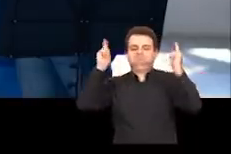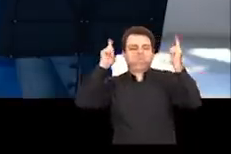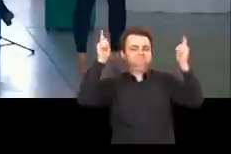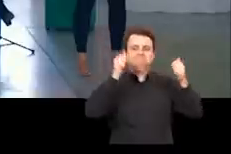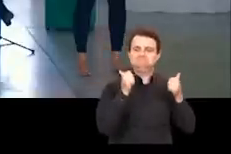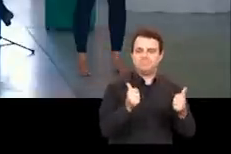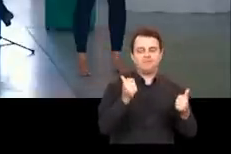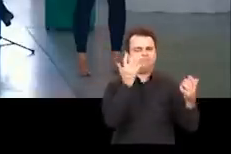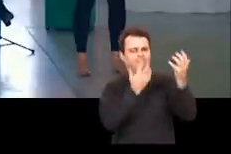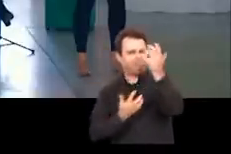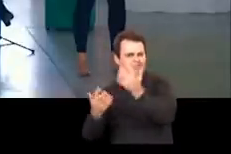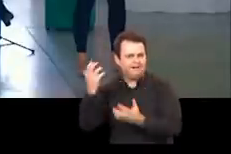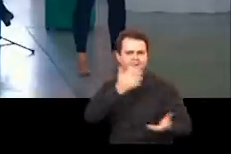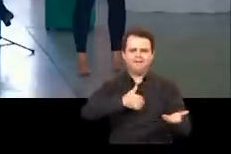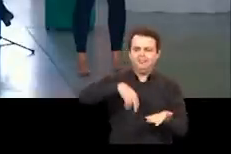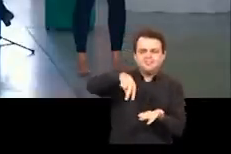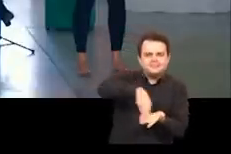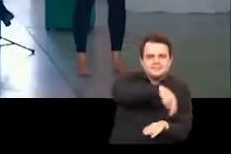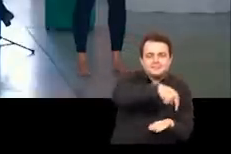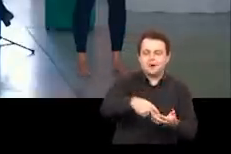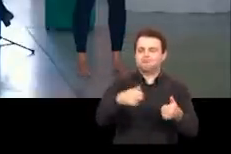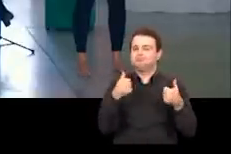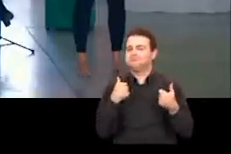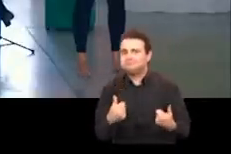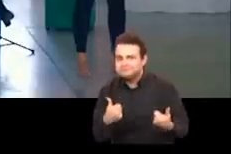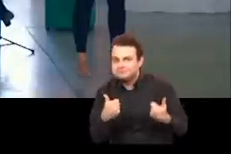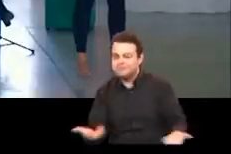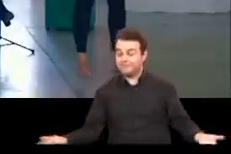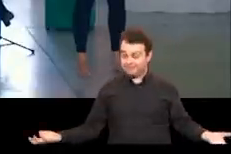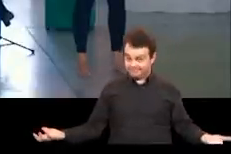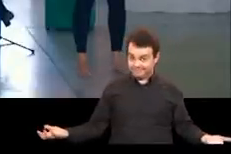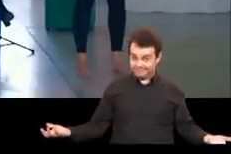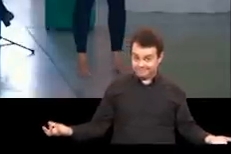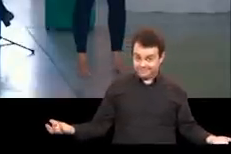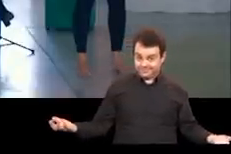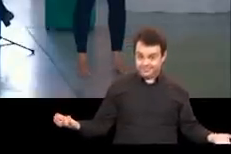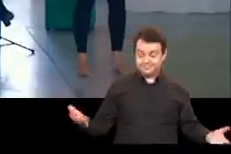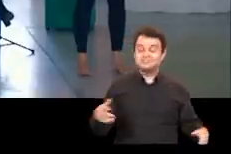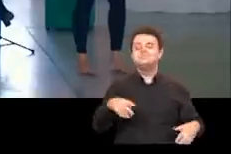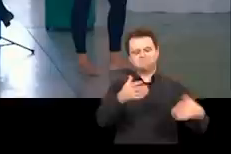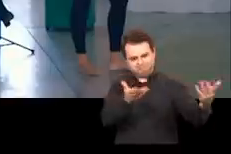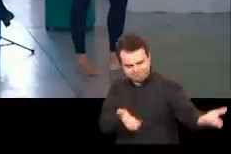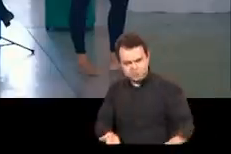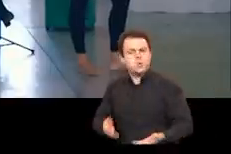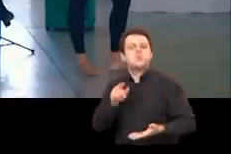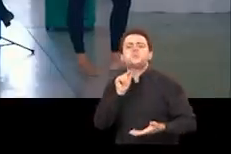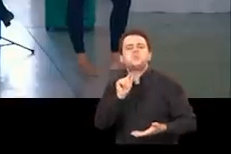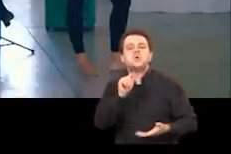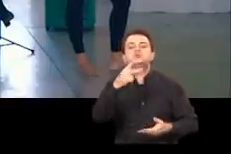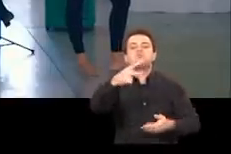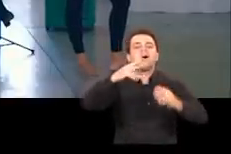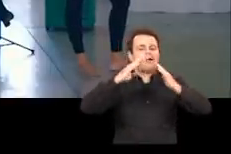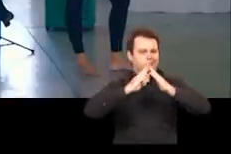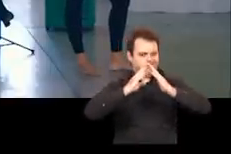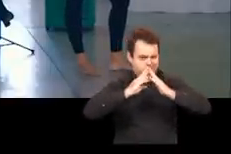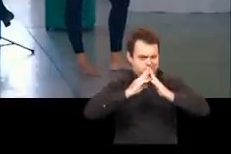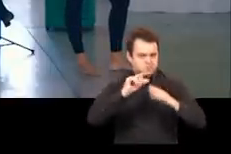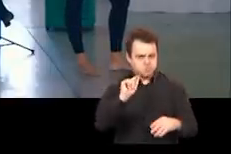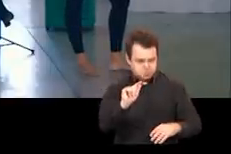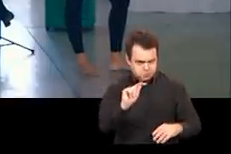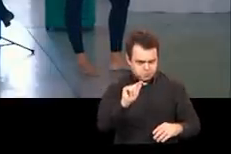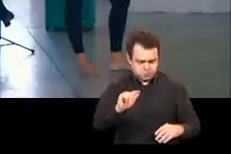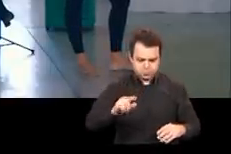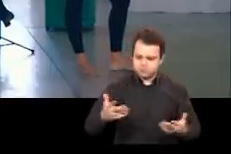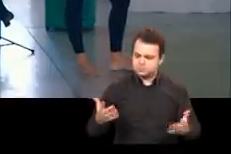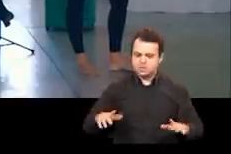vamos cantar e dançar bastante. E para isso, eu convido você aí na sua casa a arranjar